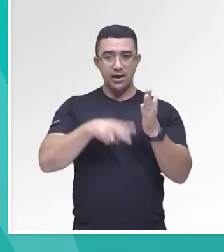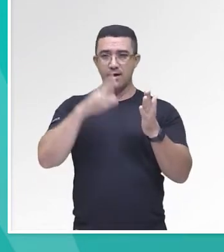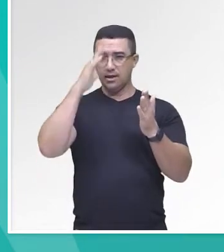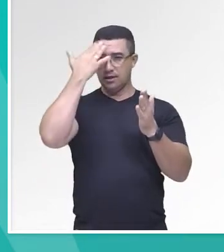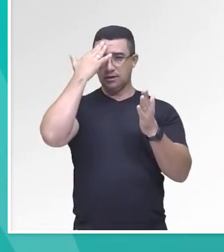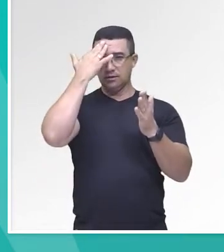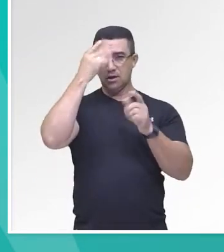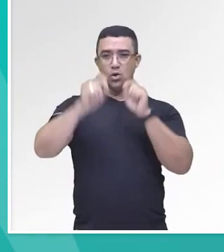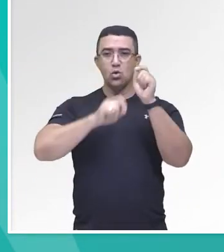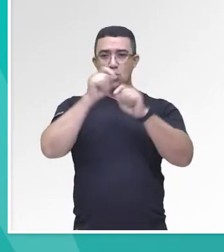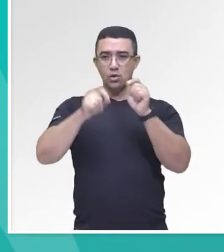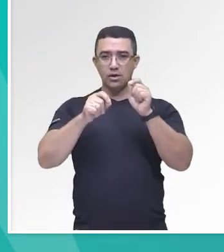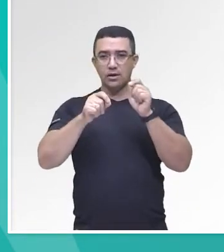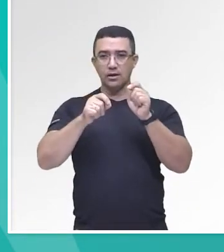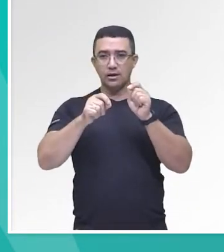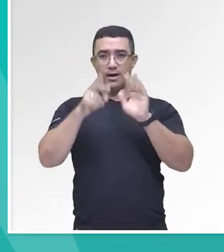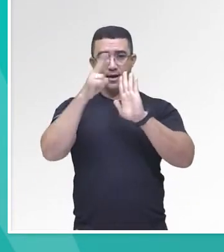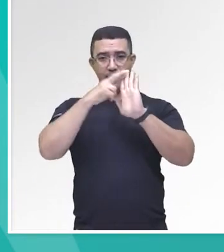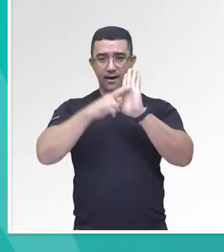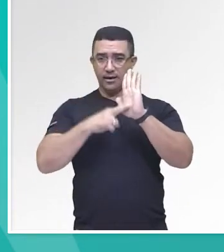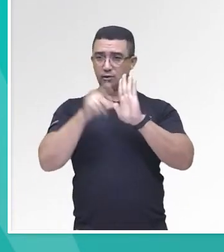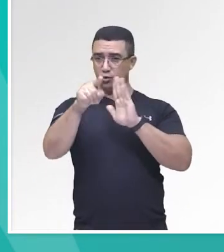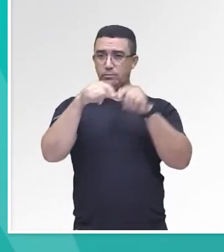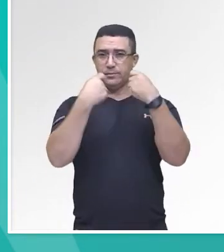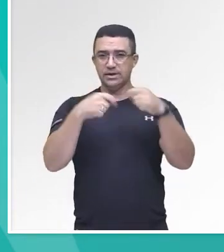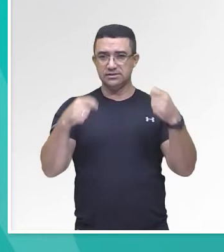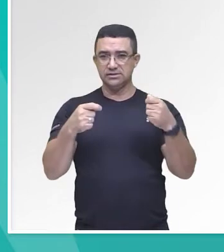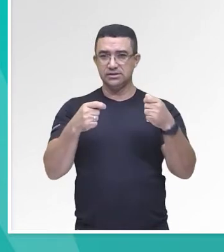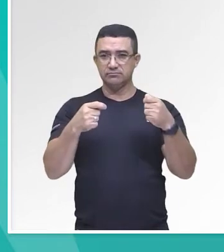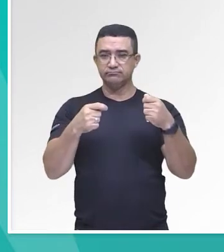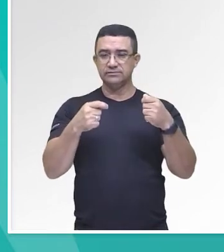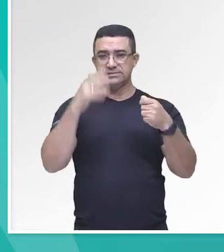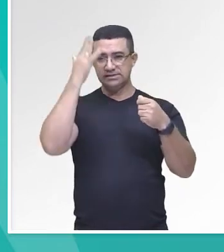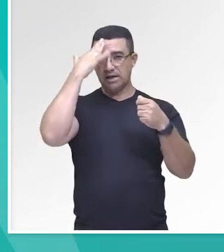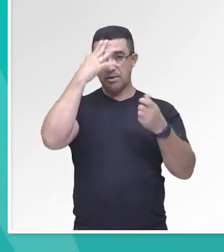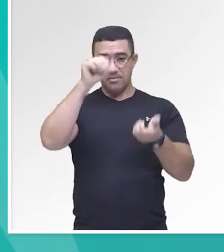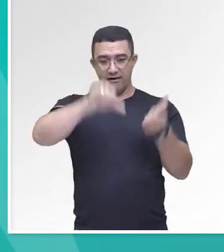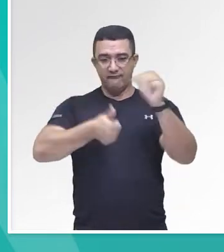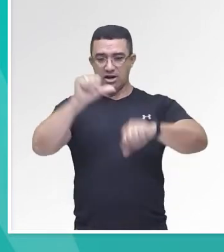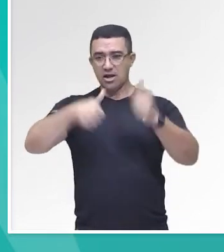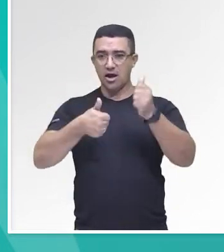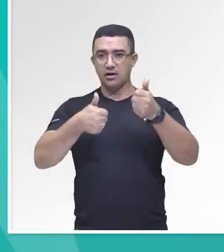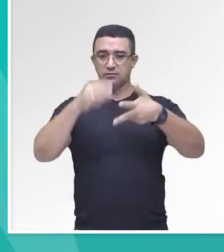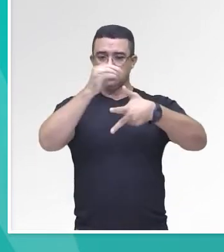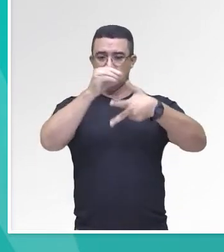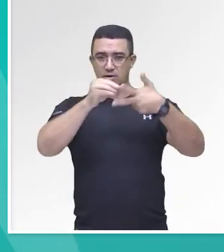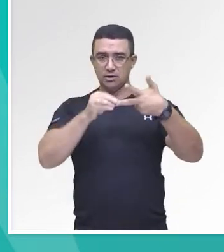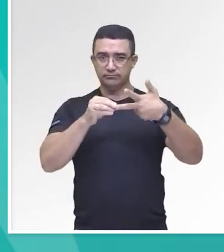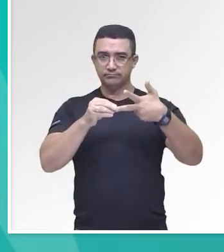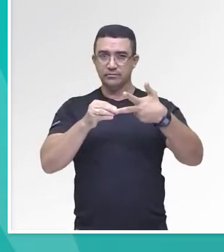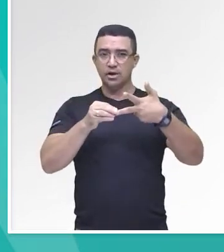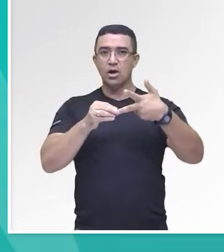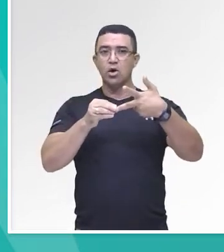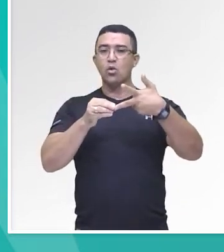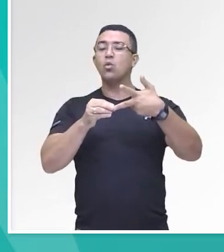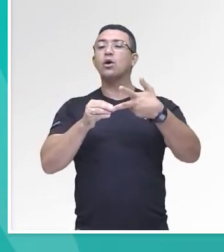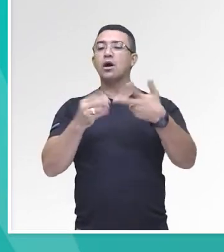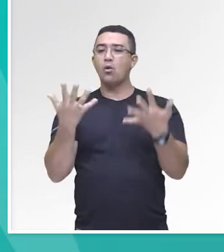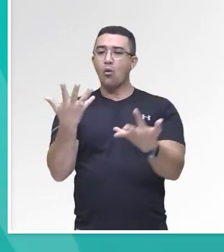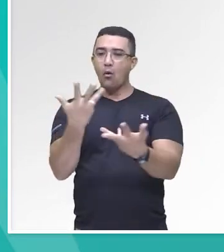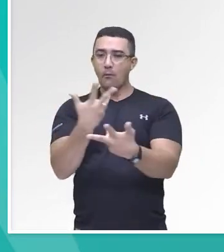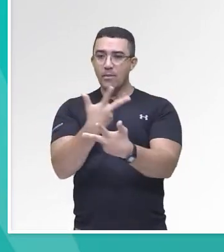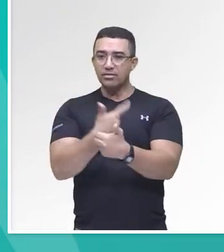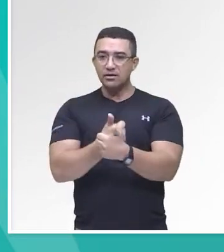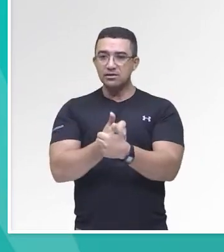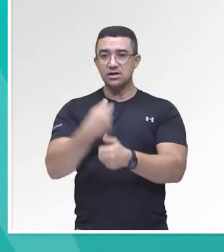essa competência quer dizer, o que ela quer avaliar. Olhem aí, então a competência de número 4 vai avaliar de